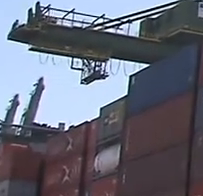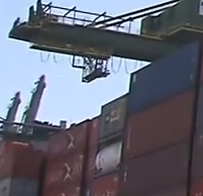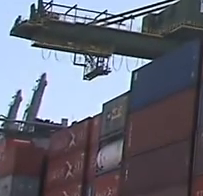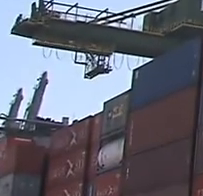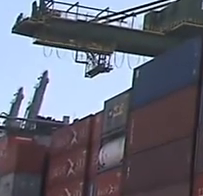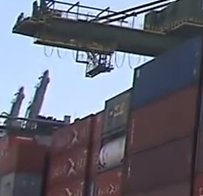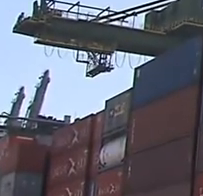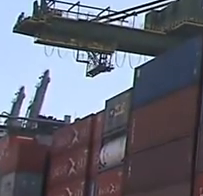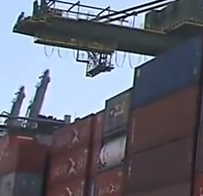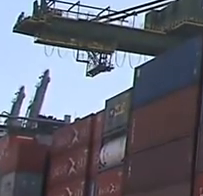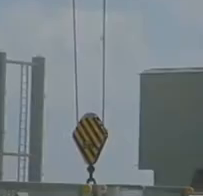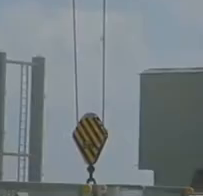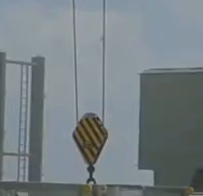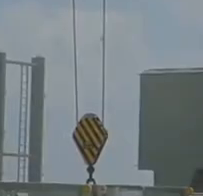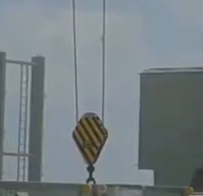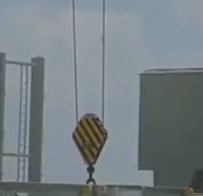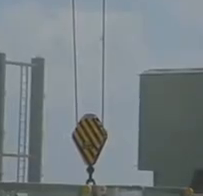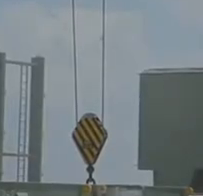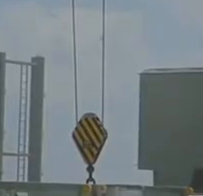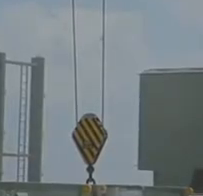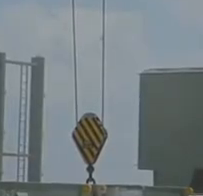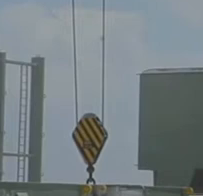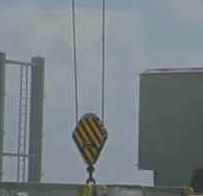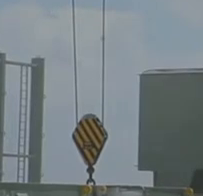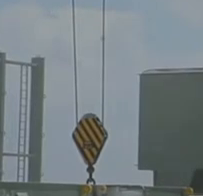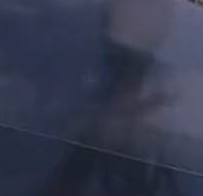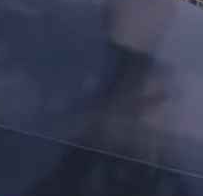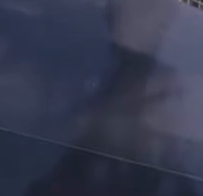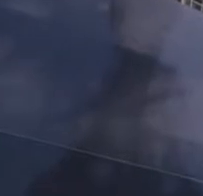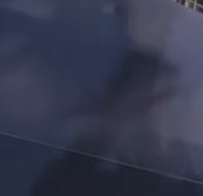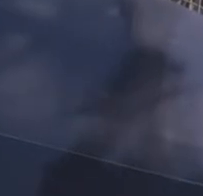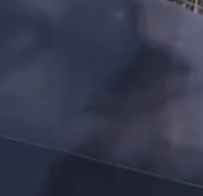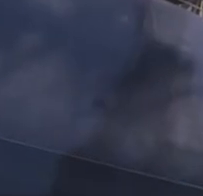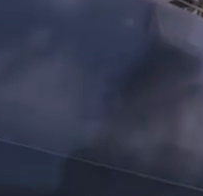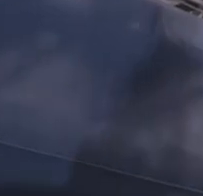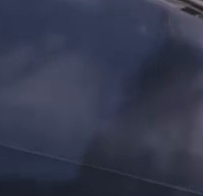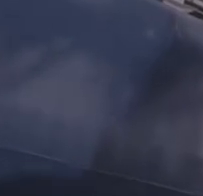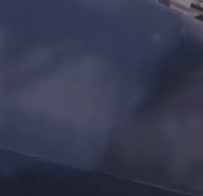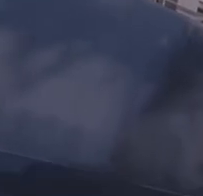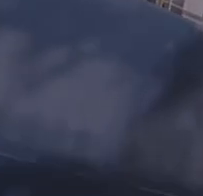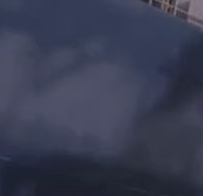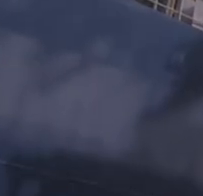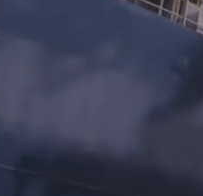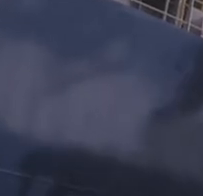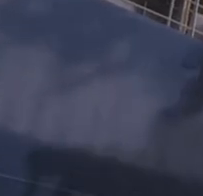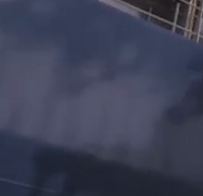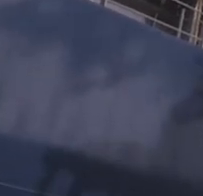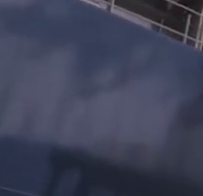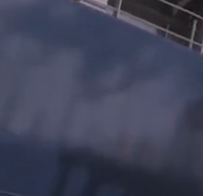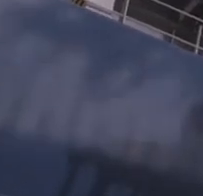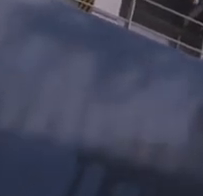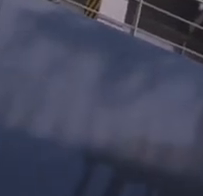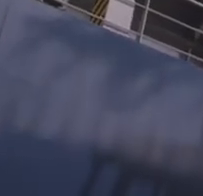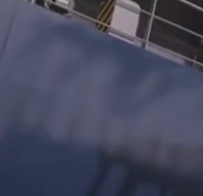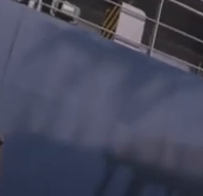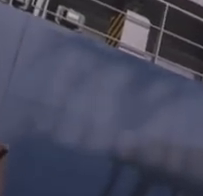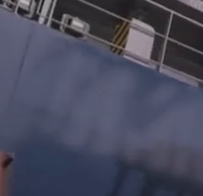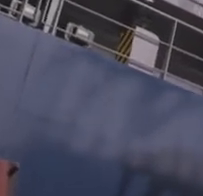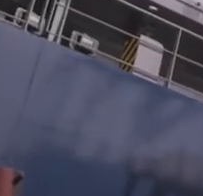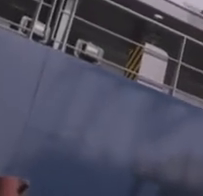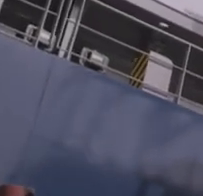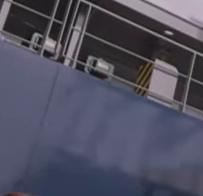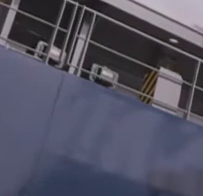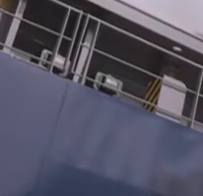mostra que só em agosto o saldo positivo está em mais de 1 bilhão e 200 milhões de dólares pelos números da